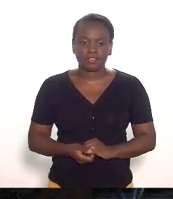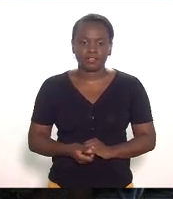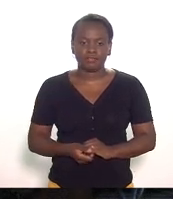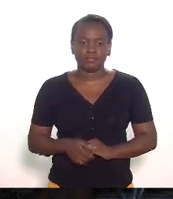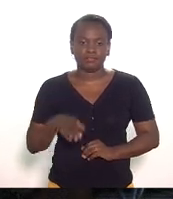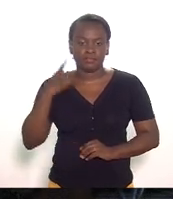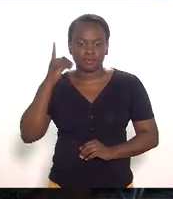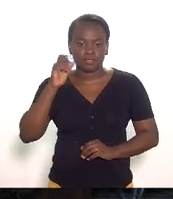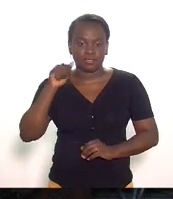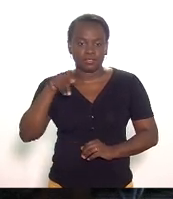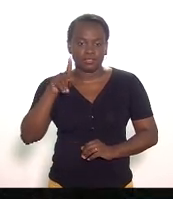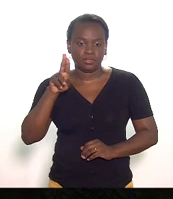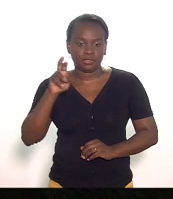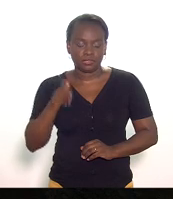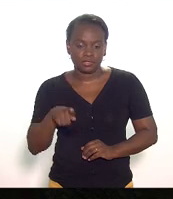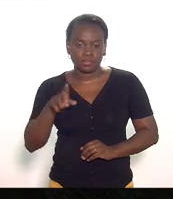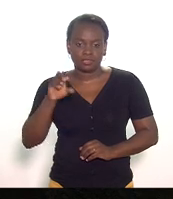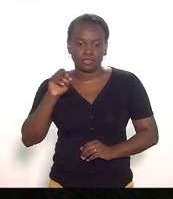Deputado André Correia.